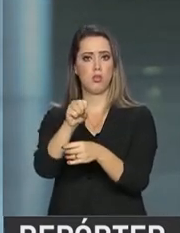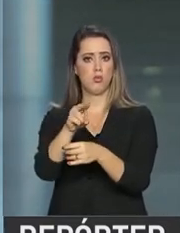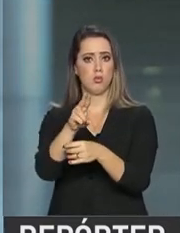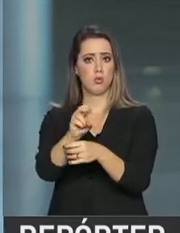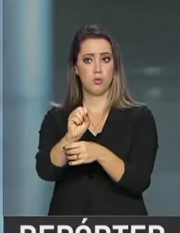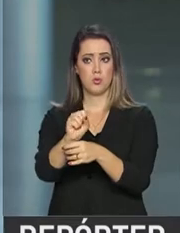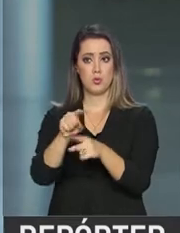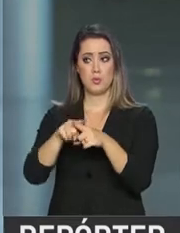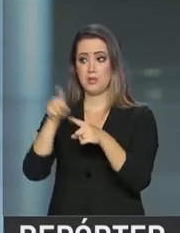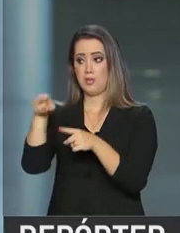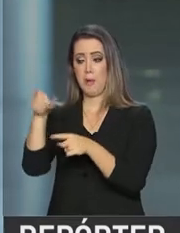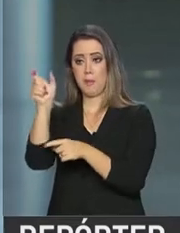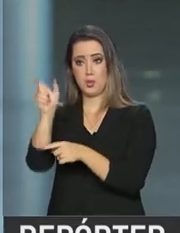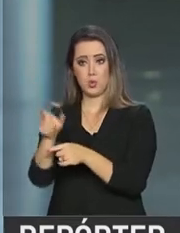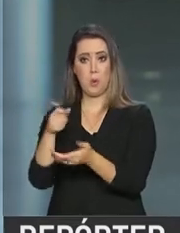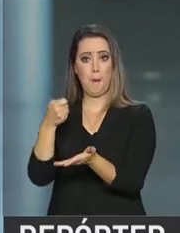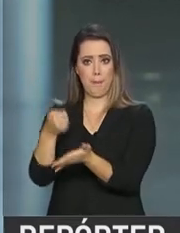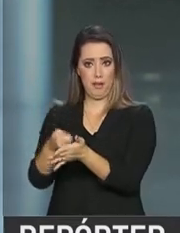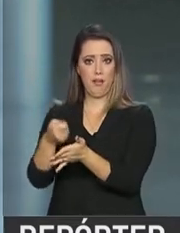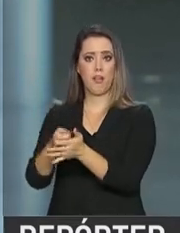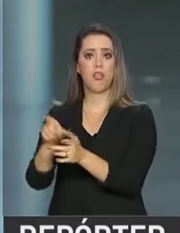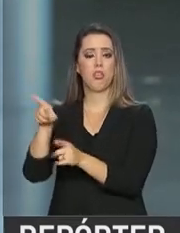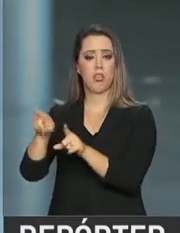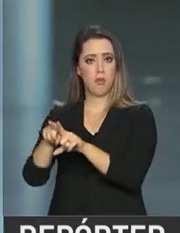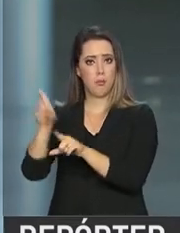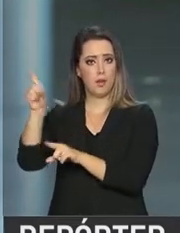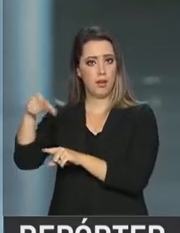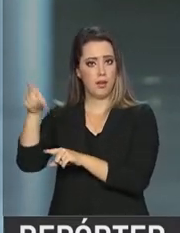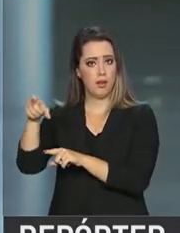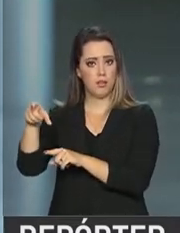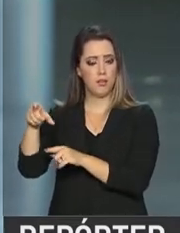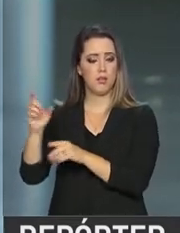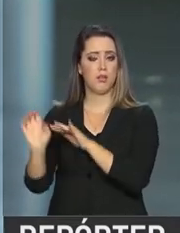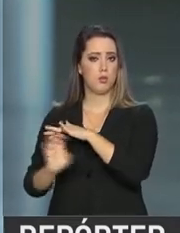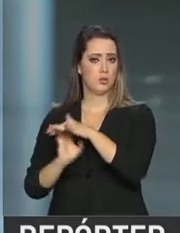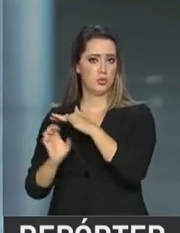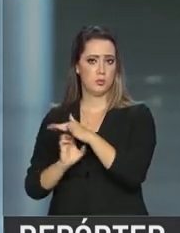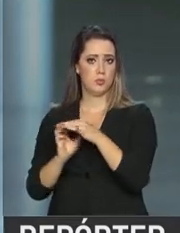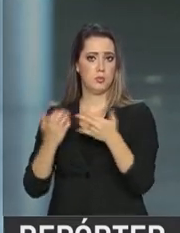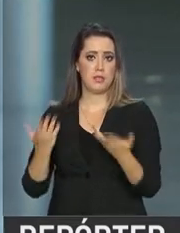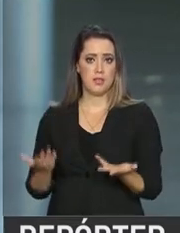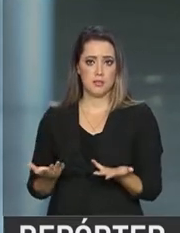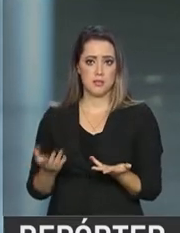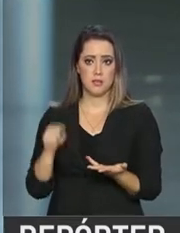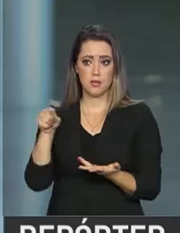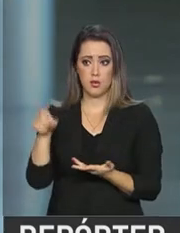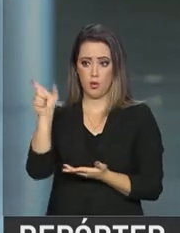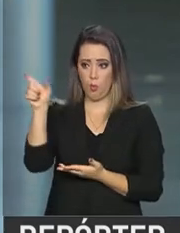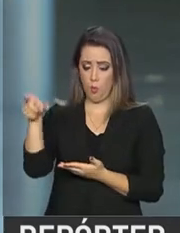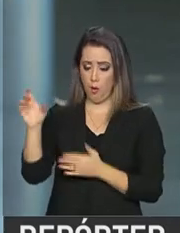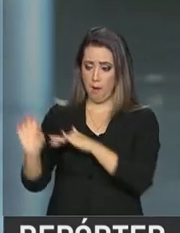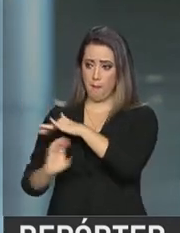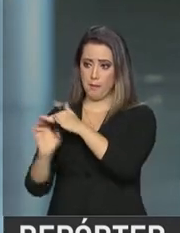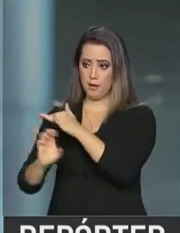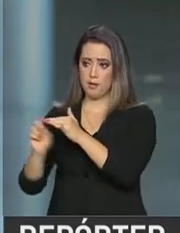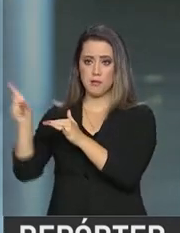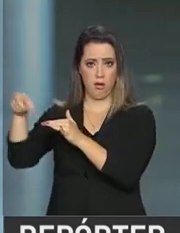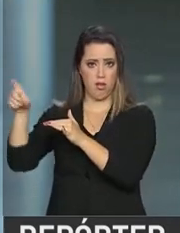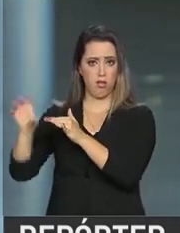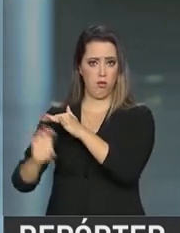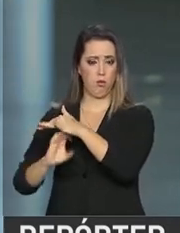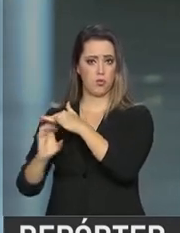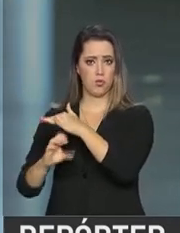e não há cobertura efetivamente concretizada e o serviço é prestado pelo sistema único de saúde nesse caso